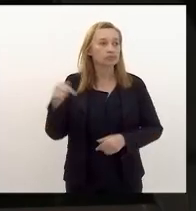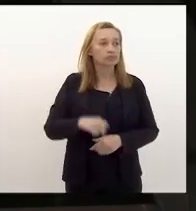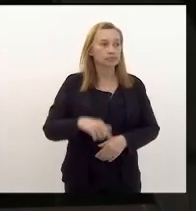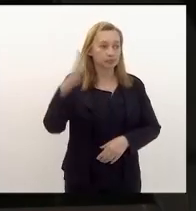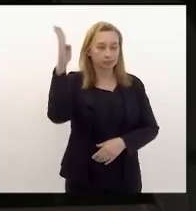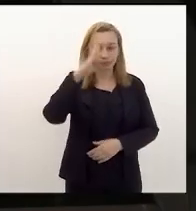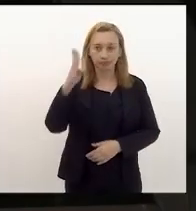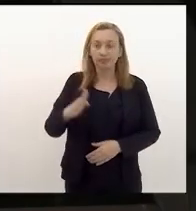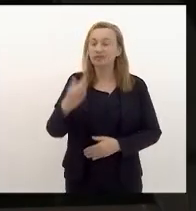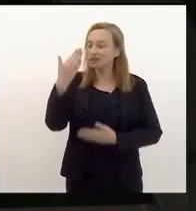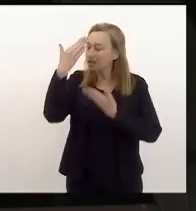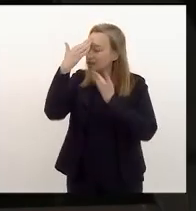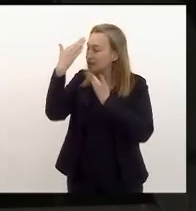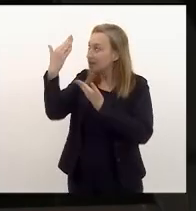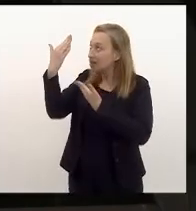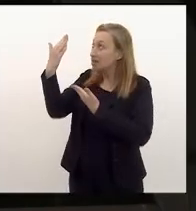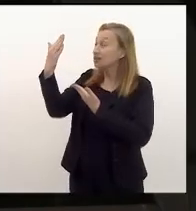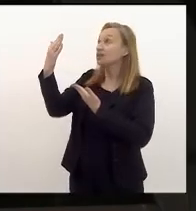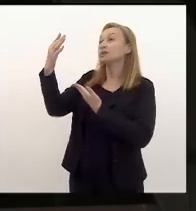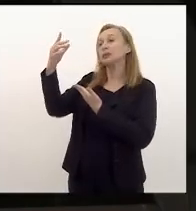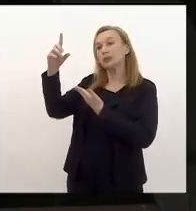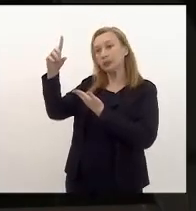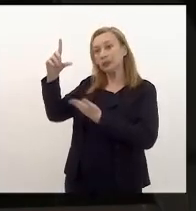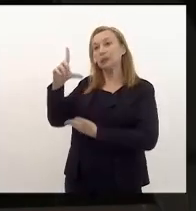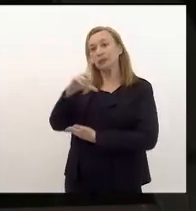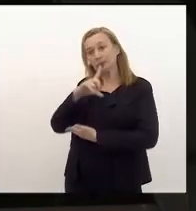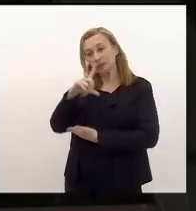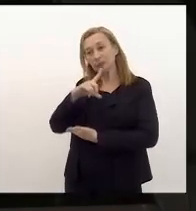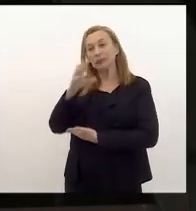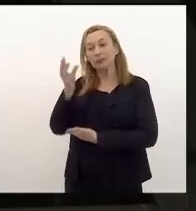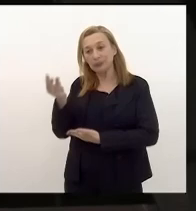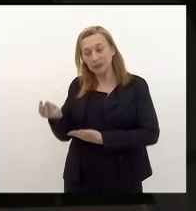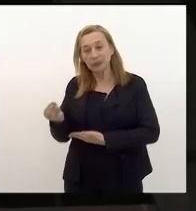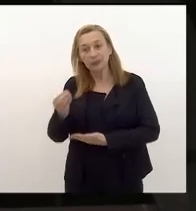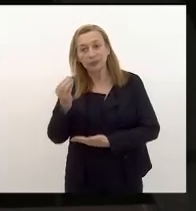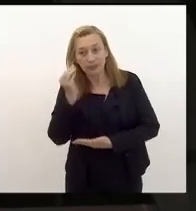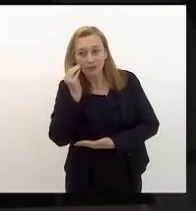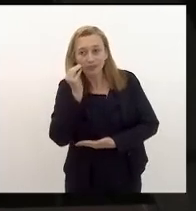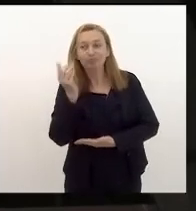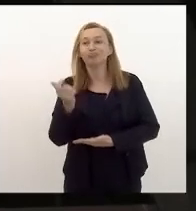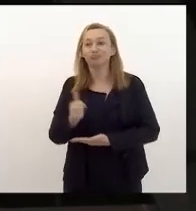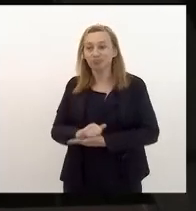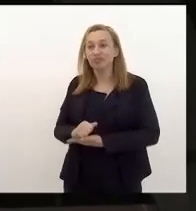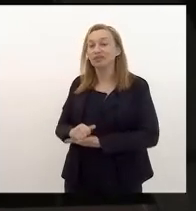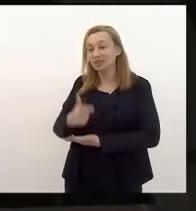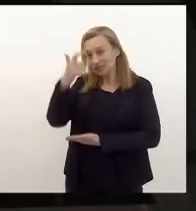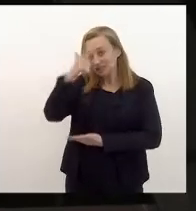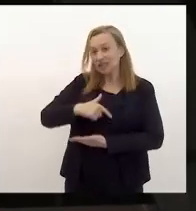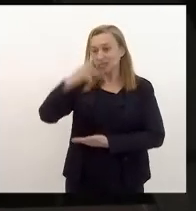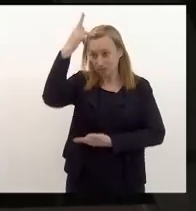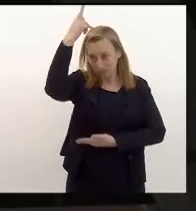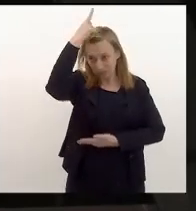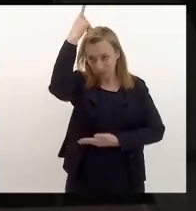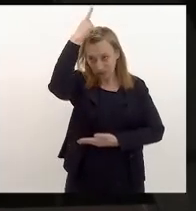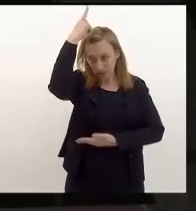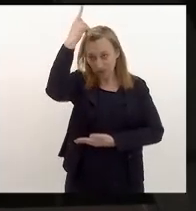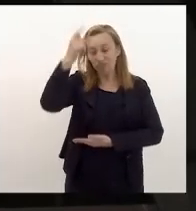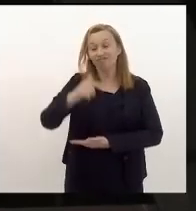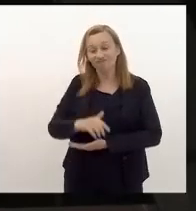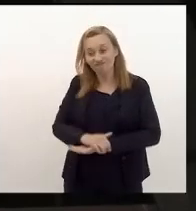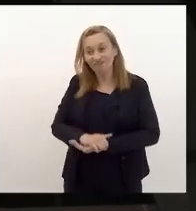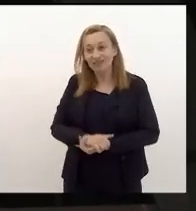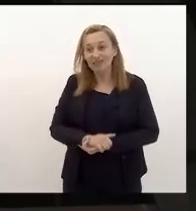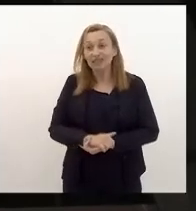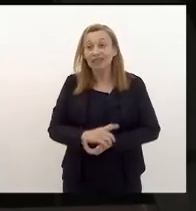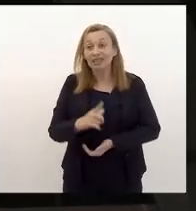Brasil, graças a Deus, nós temos a oportunidade de sermos pentecostais e de